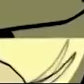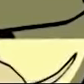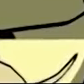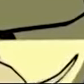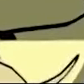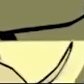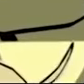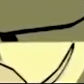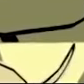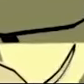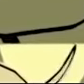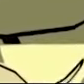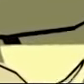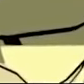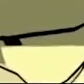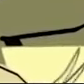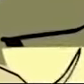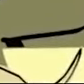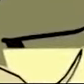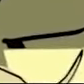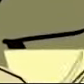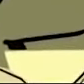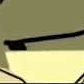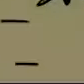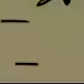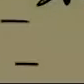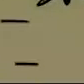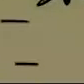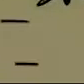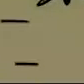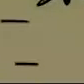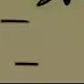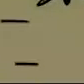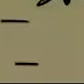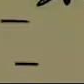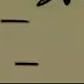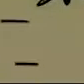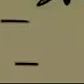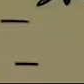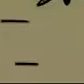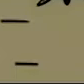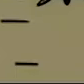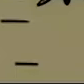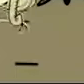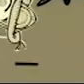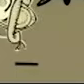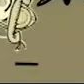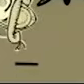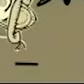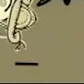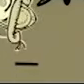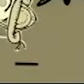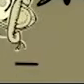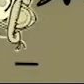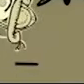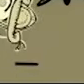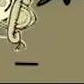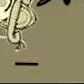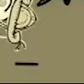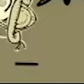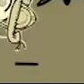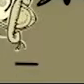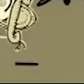Raimundo. Doido, desorientado, perdido sem direção, desabou sob uma moita seguido de